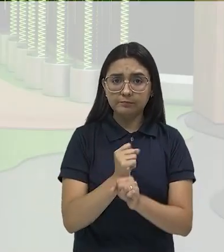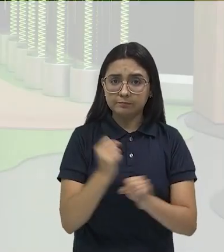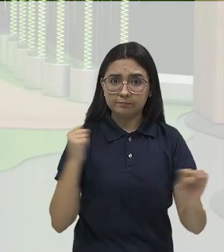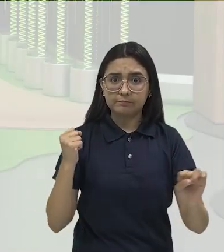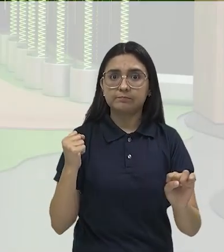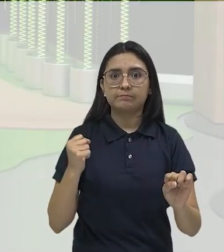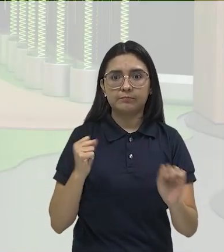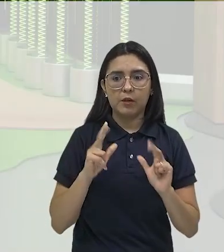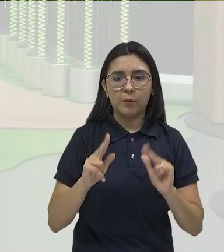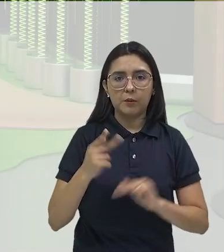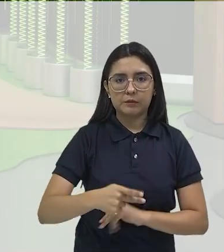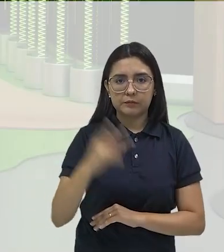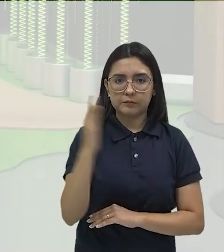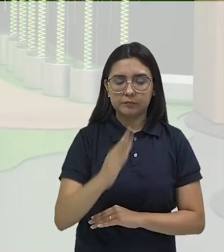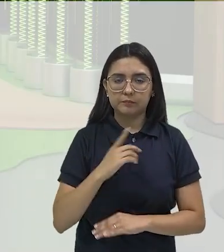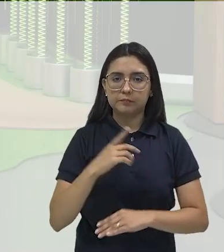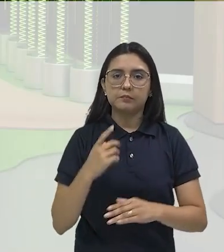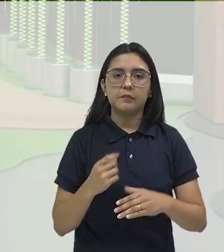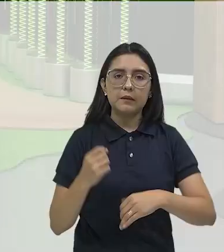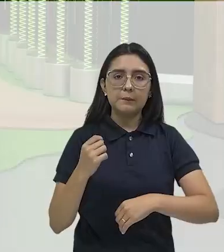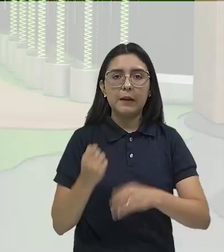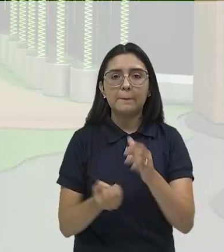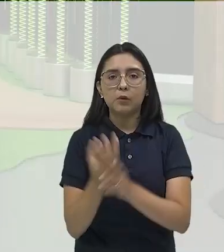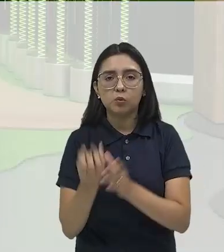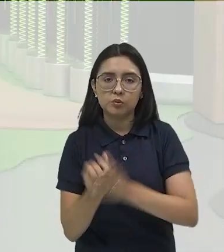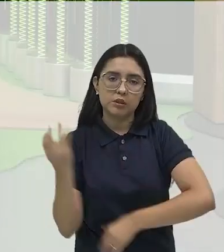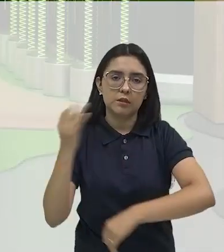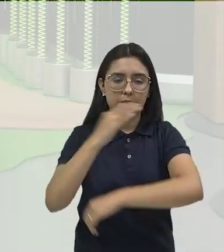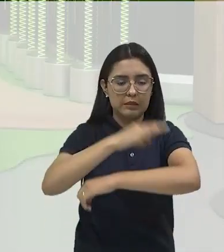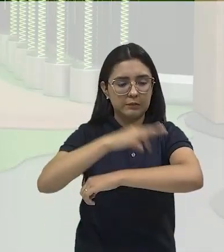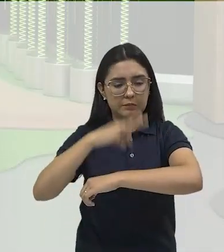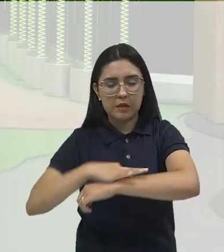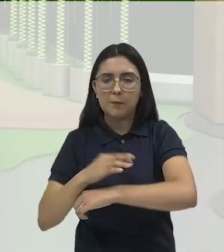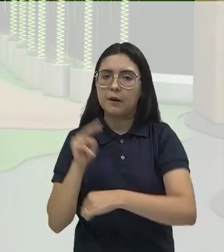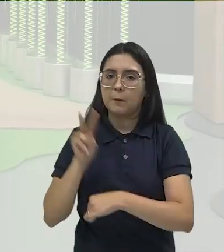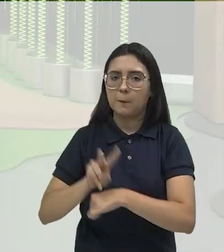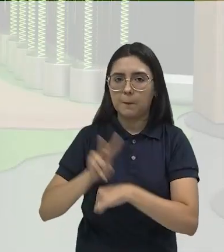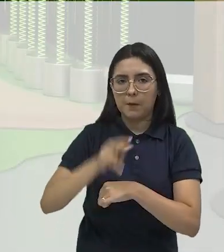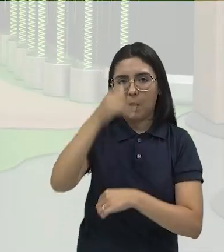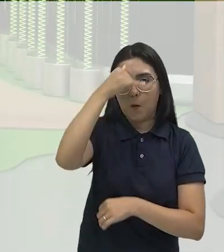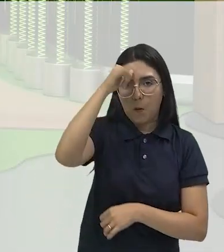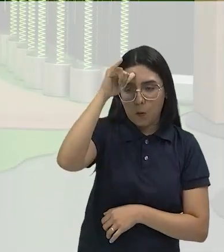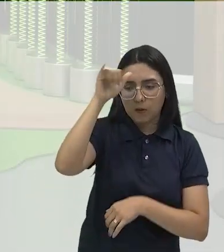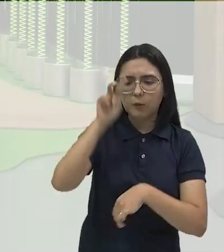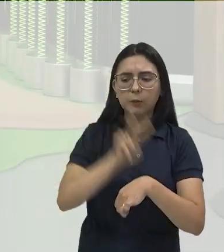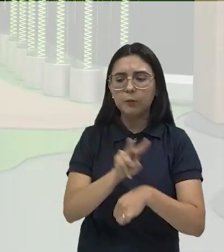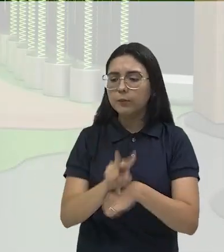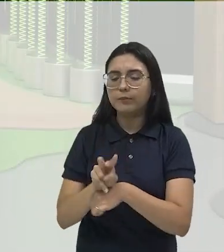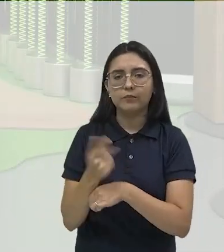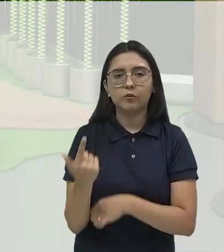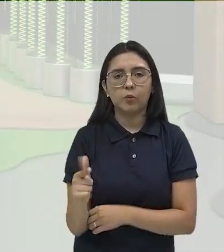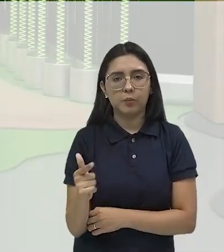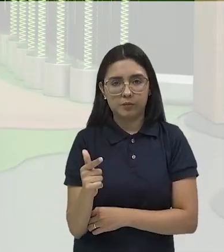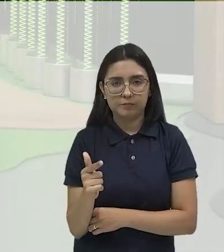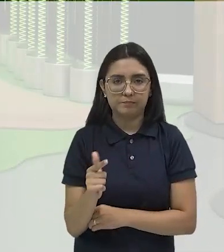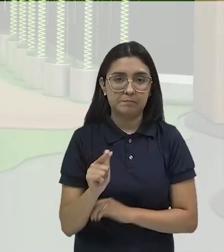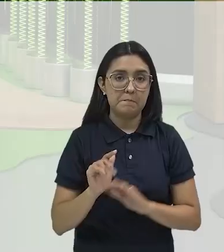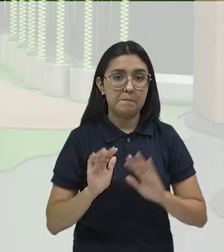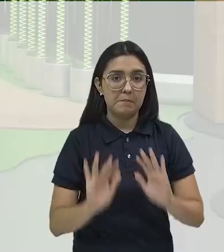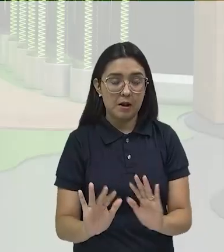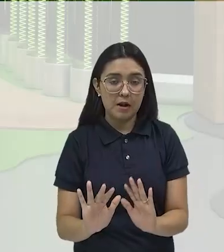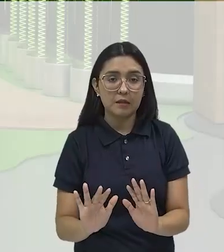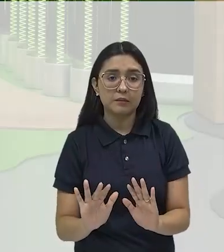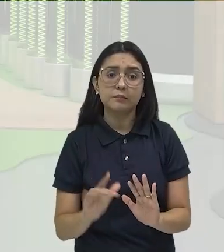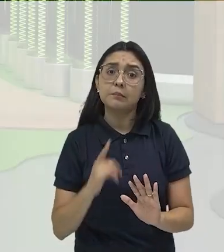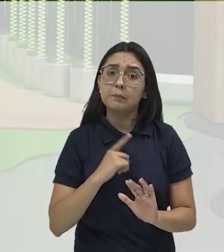uma grande plantação, para ter uma grande criação de bois e tudo mais, certo? Porém, gente, a gente